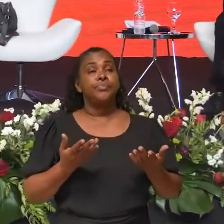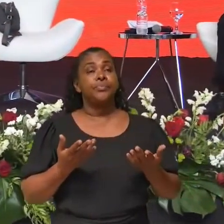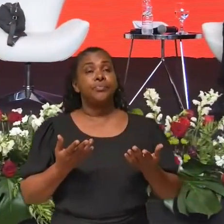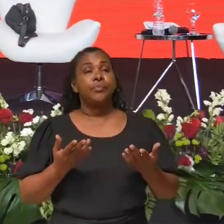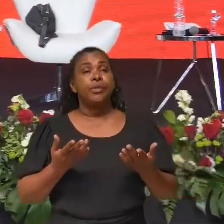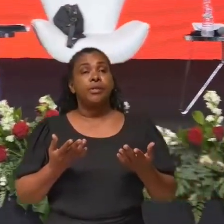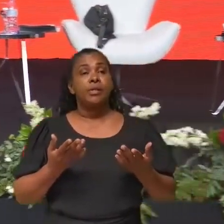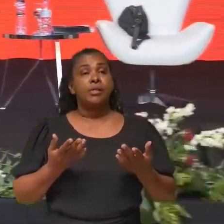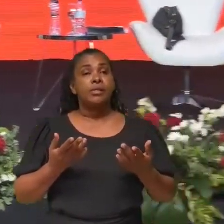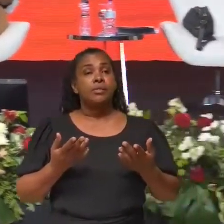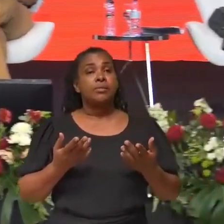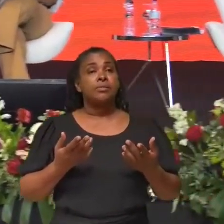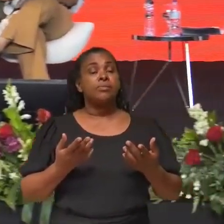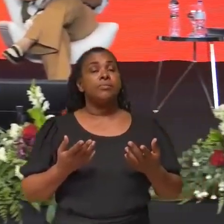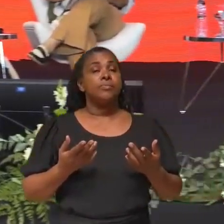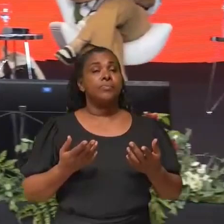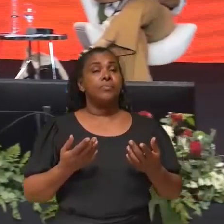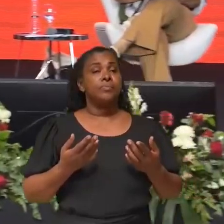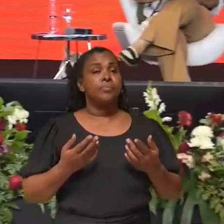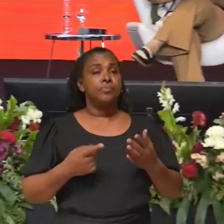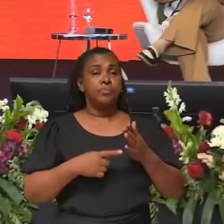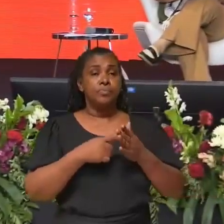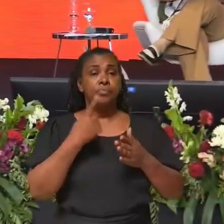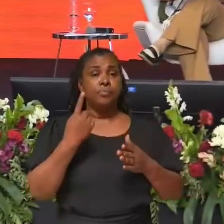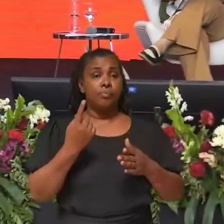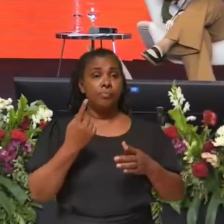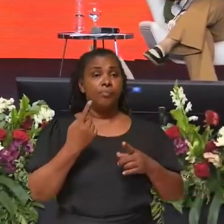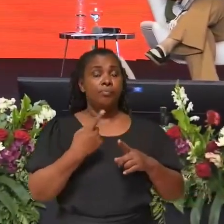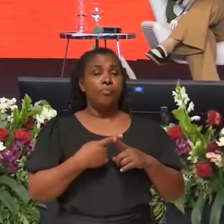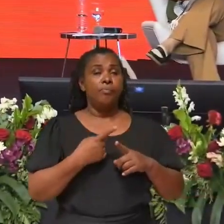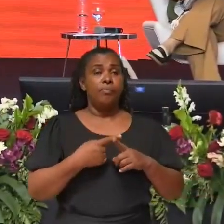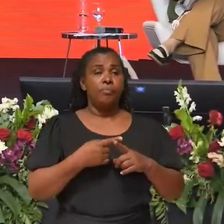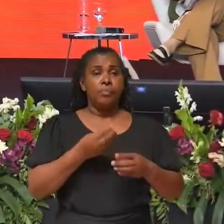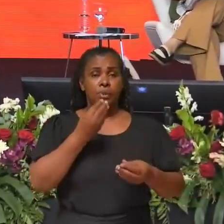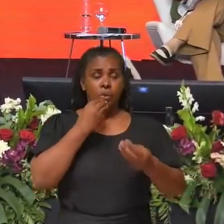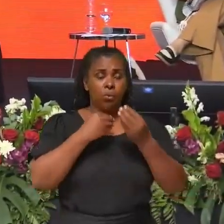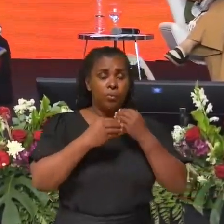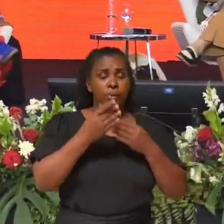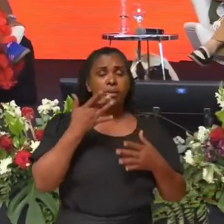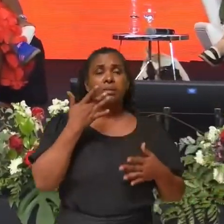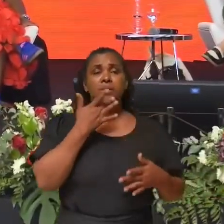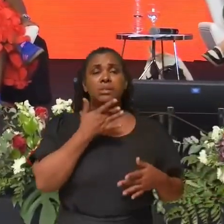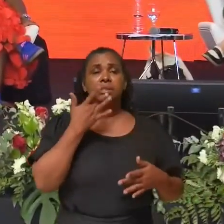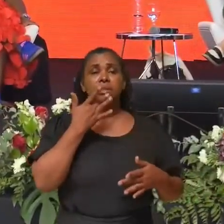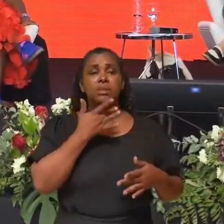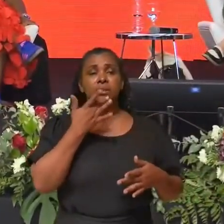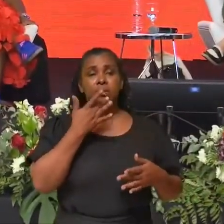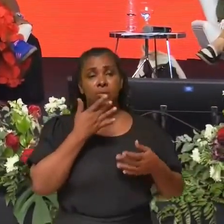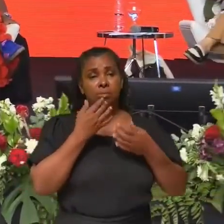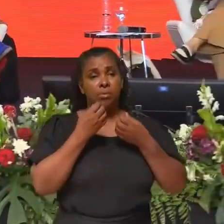restaurante, primeiro, porque a comida é boa. A gente volta no